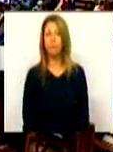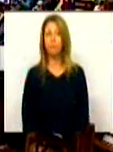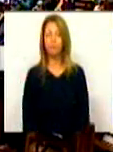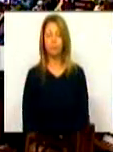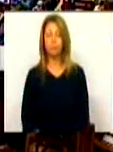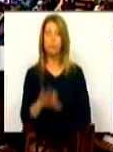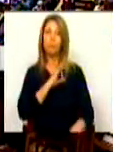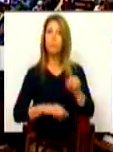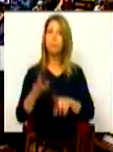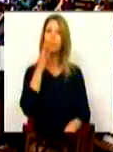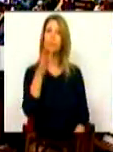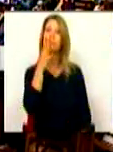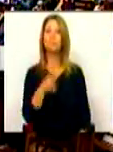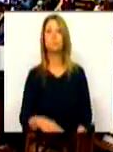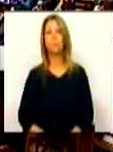Senhores deputados,